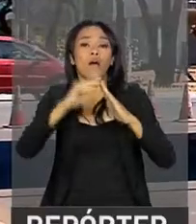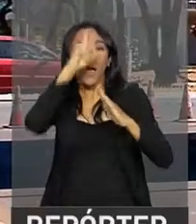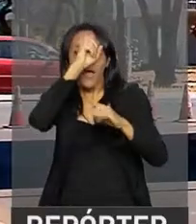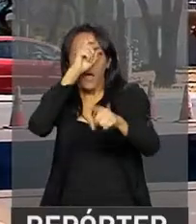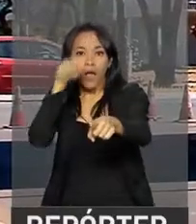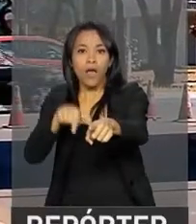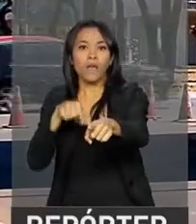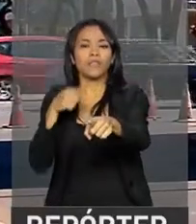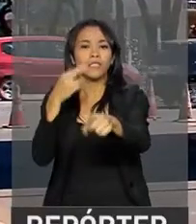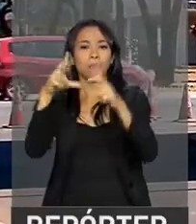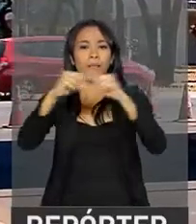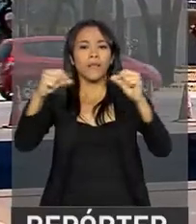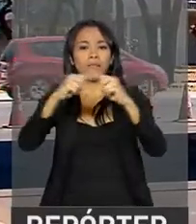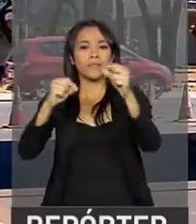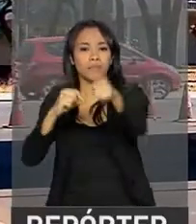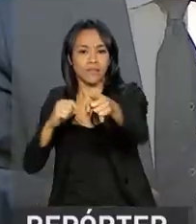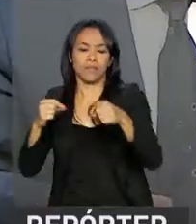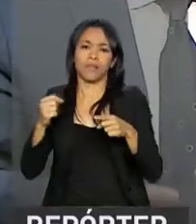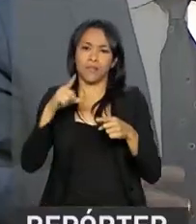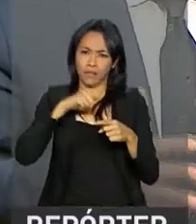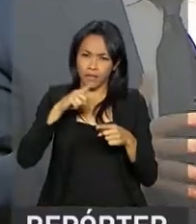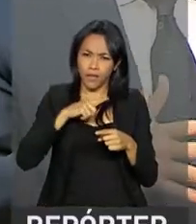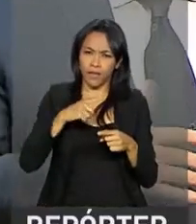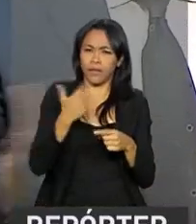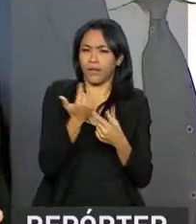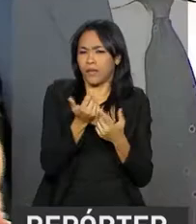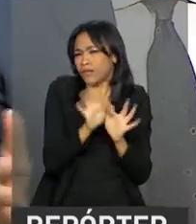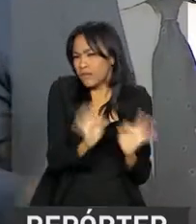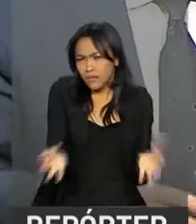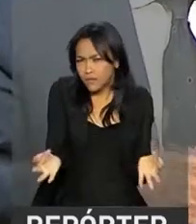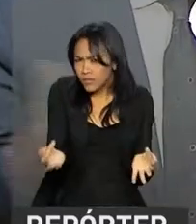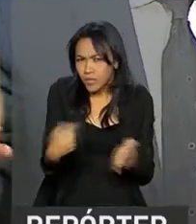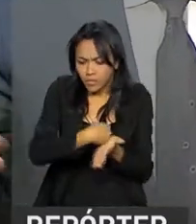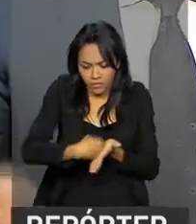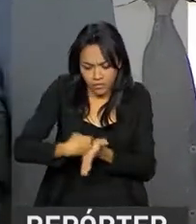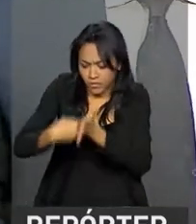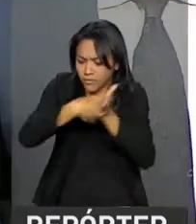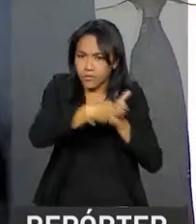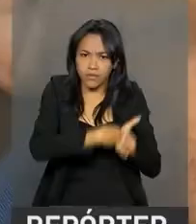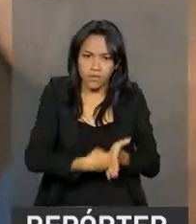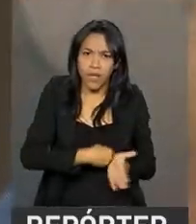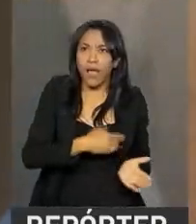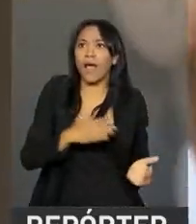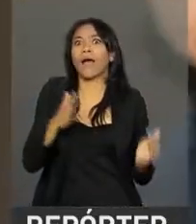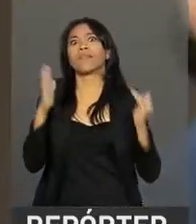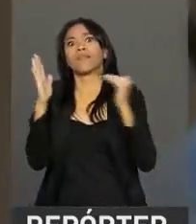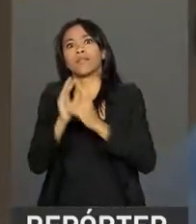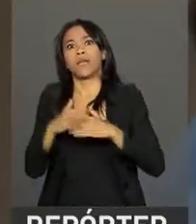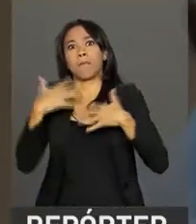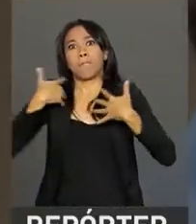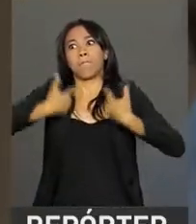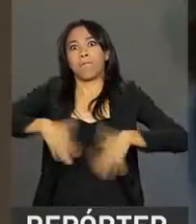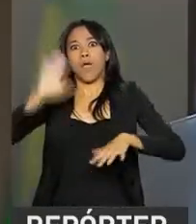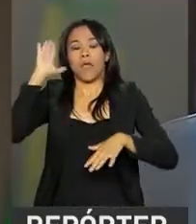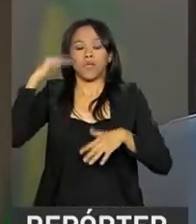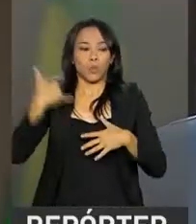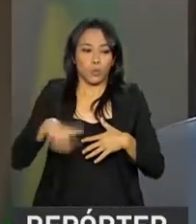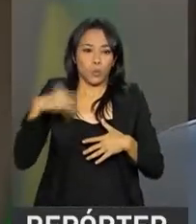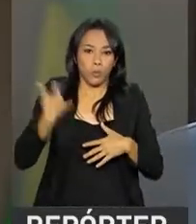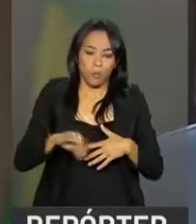checkup preventivo reúne desde exames simples de rotina até casos mais complexos